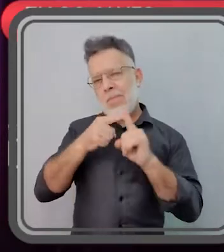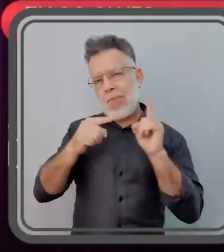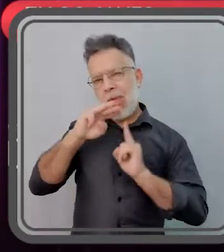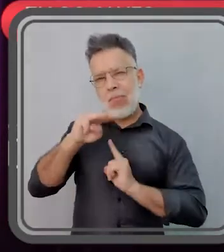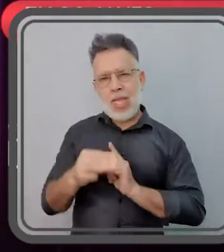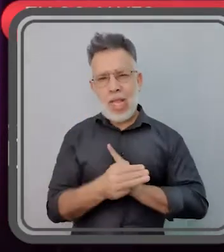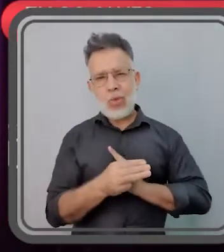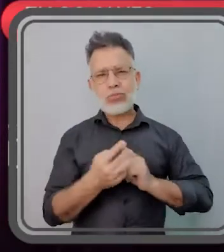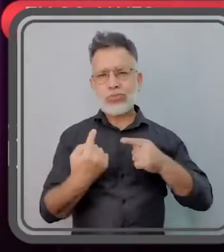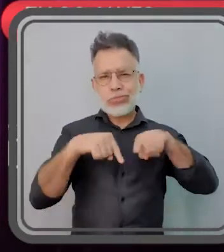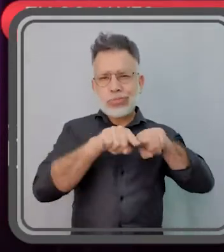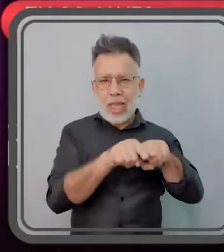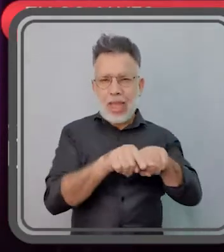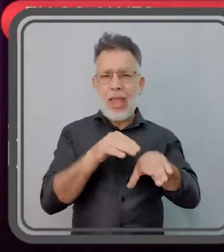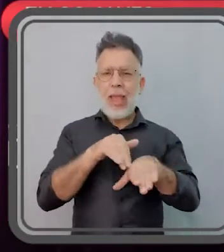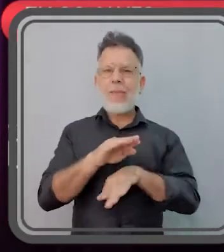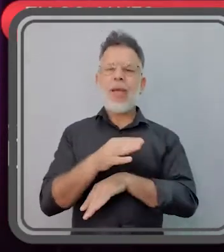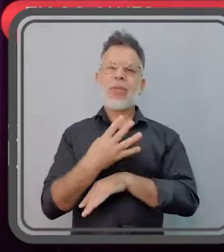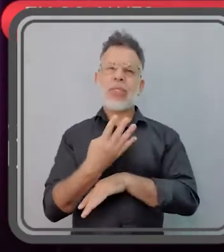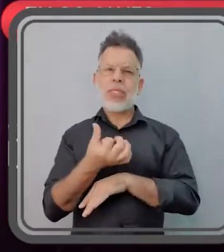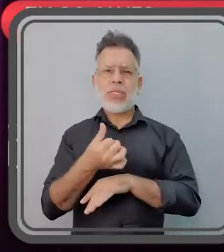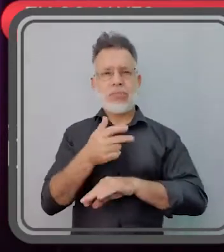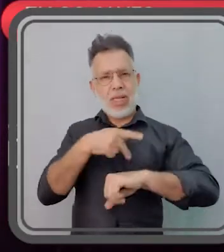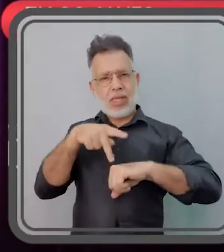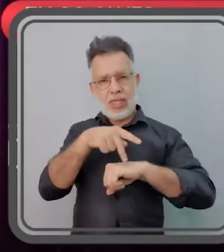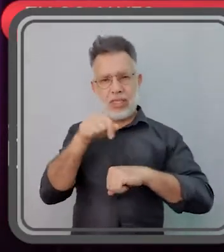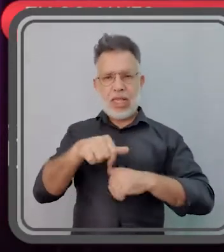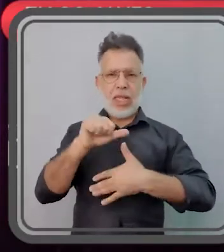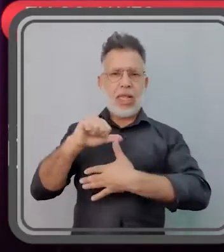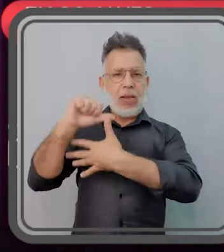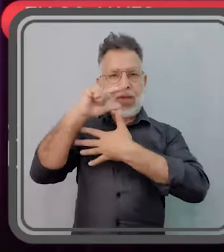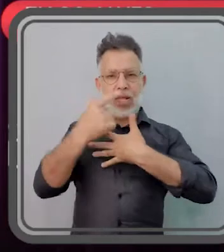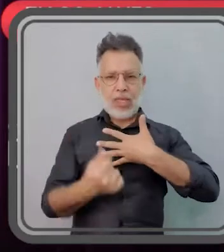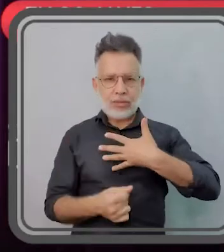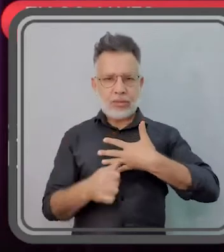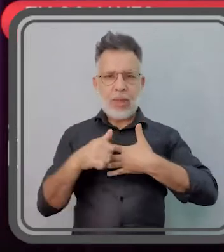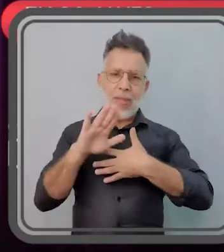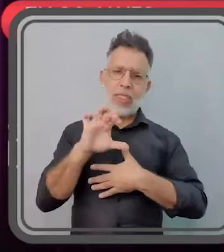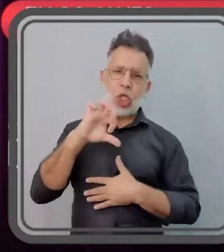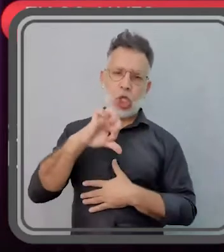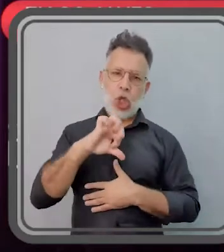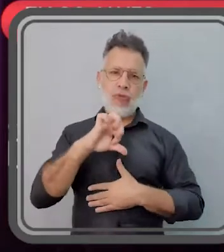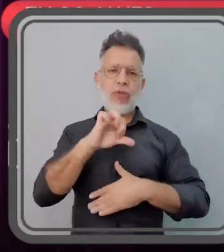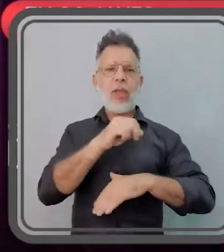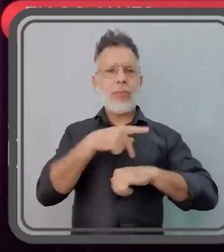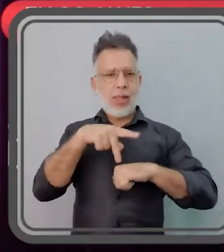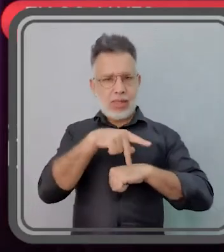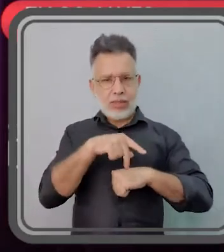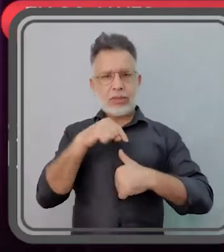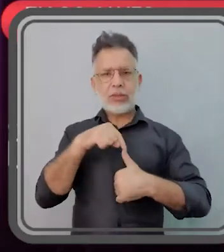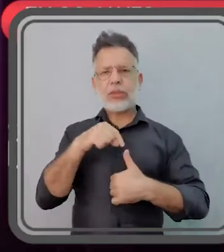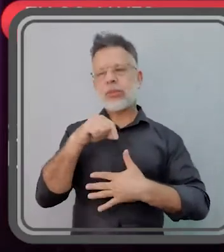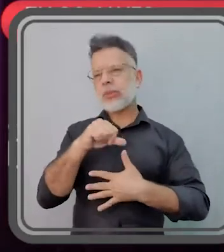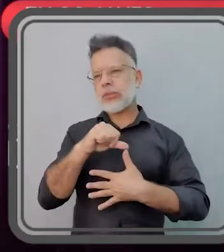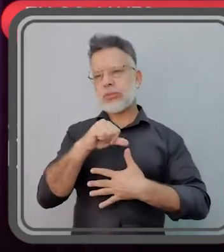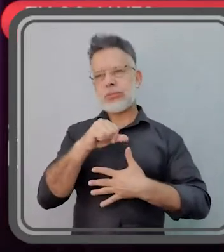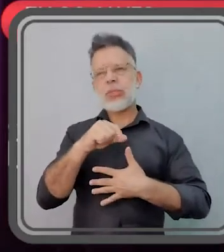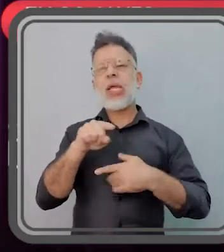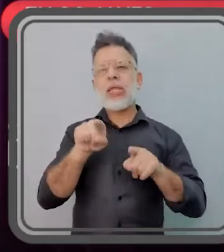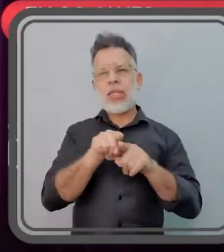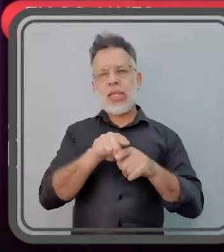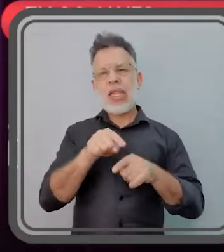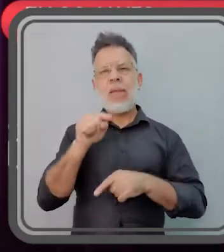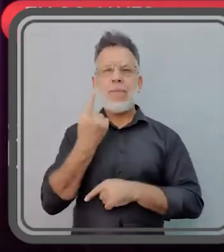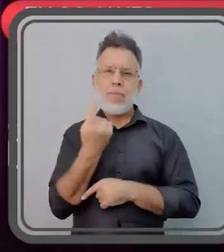46 países. E na América Latina, somos mais de 9 países na América Latina, com 24